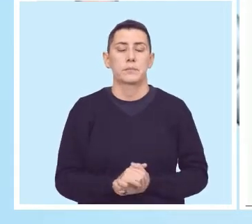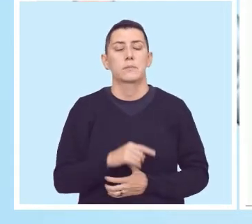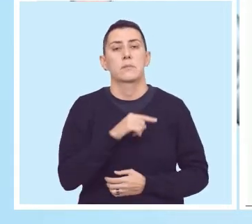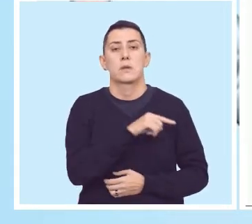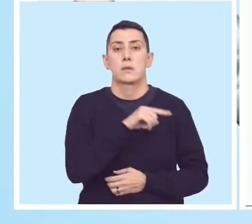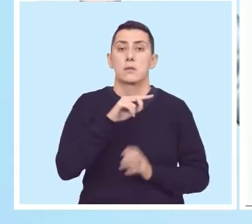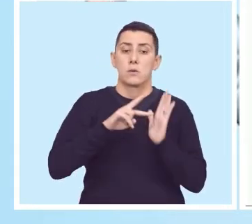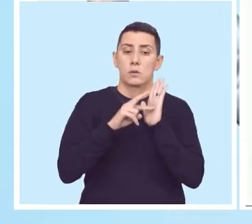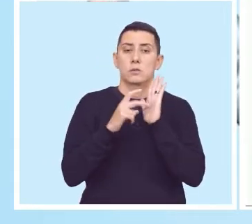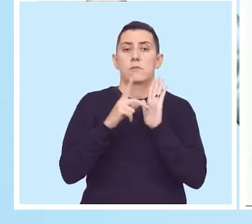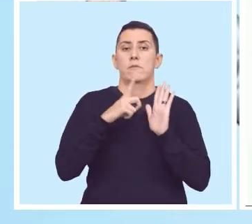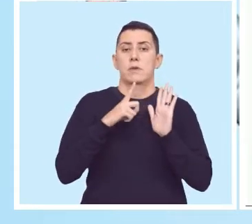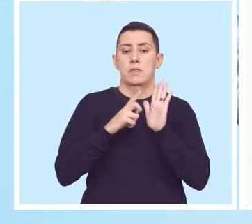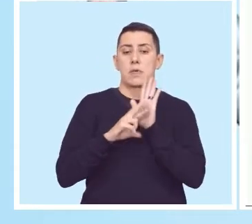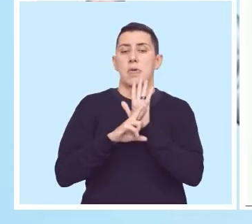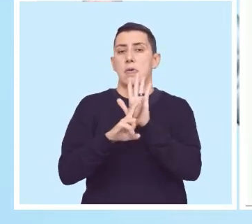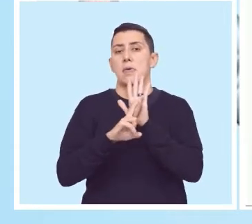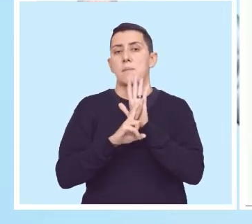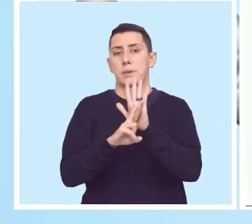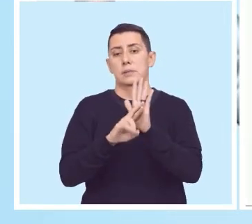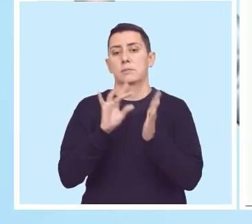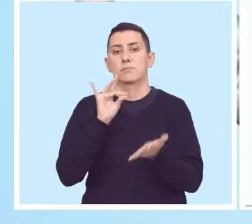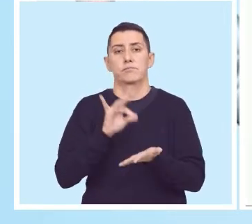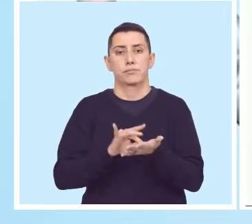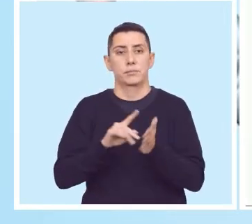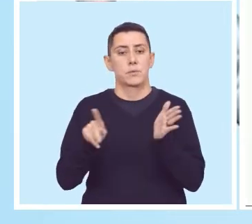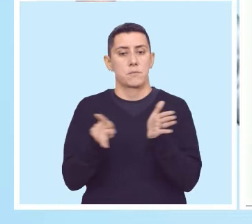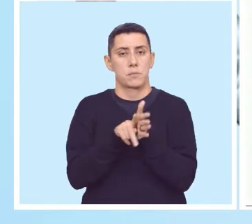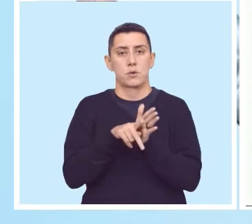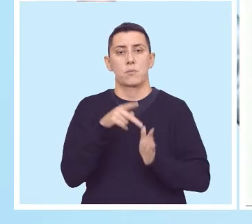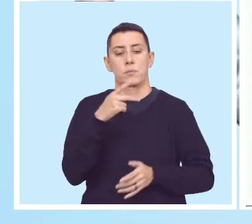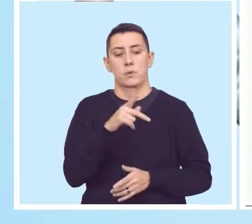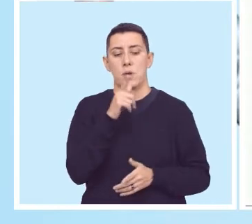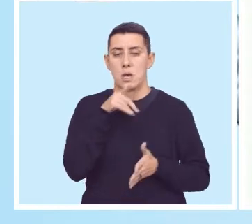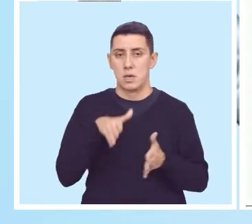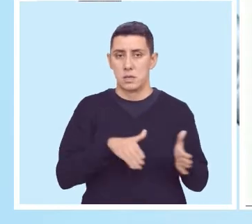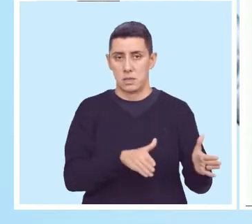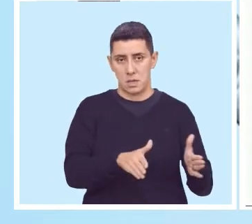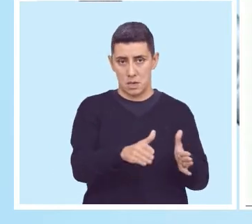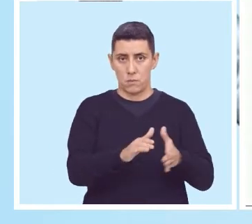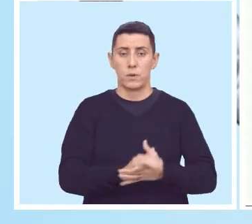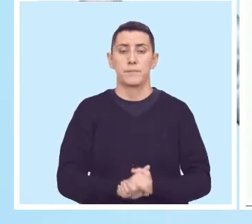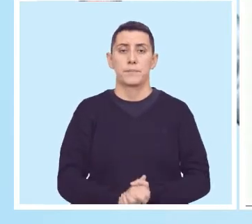representatividade dos desafios que são encontrados naturalmente ao longo do trecho do Igarapé.